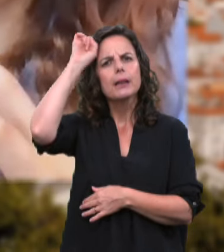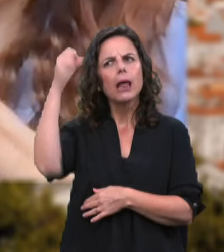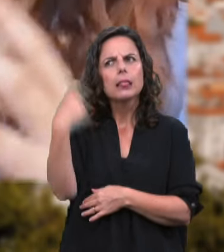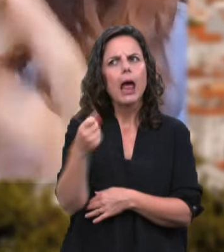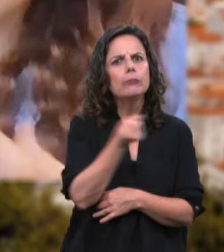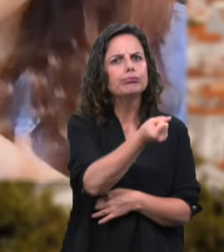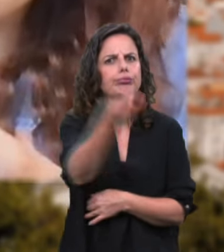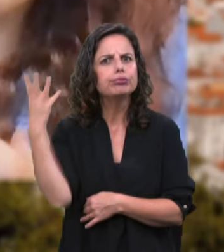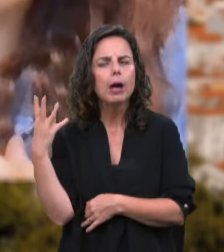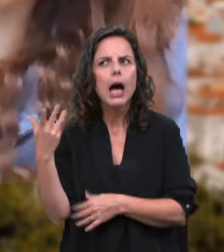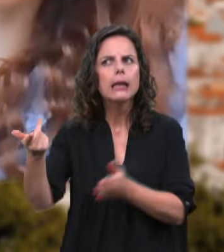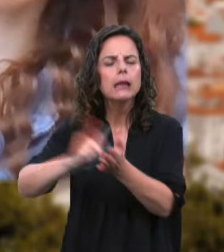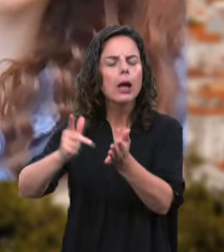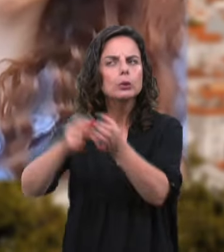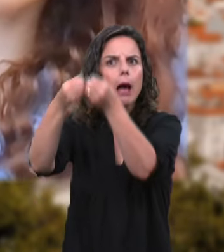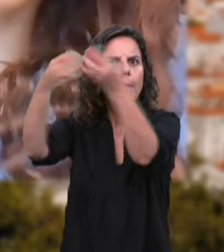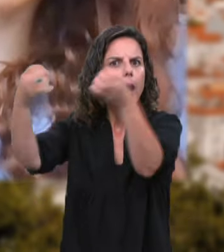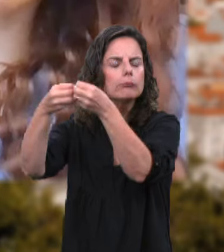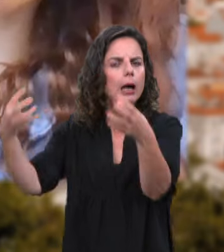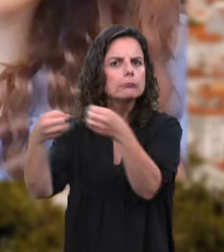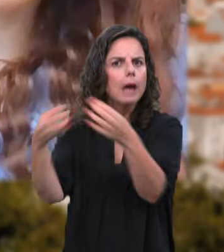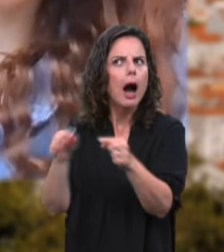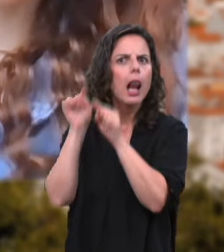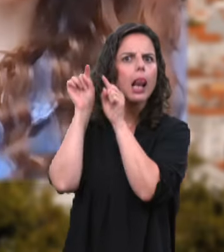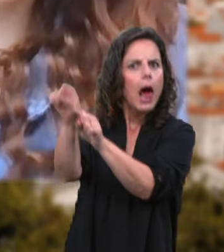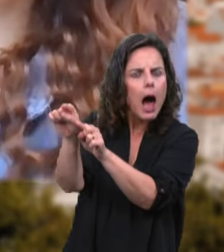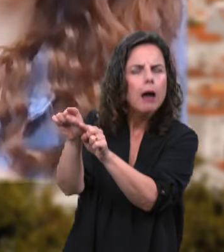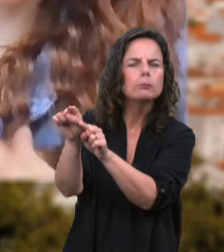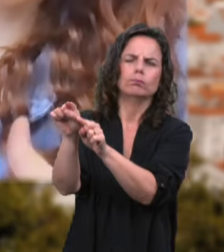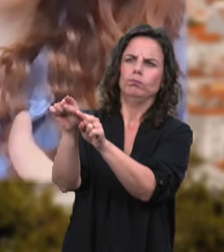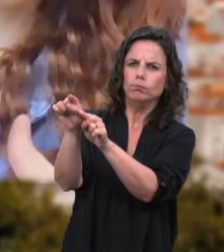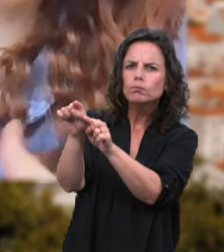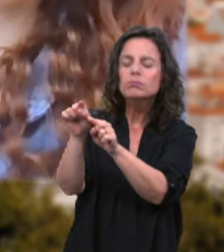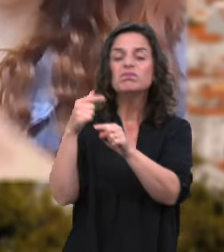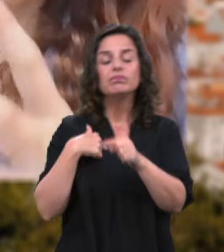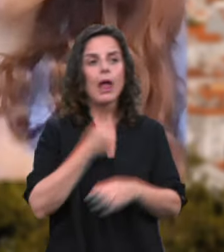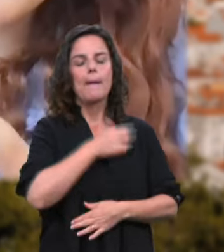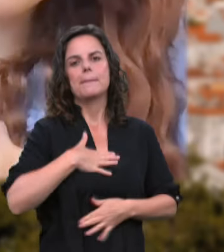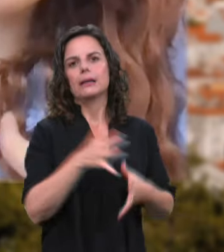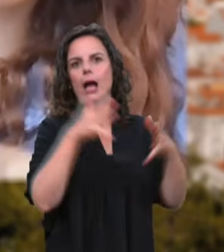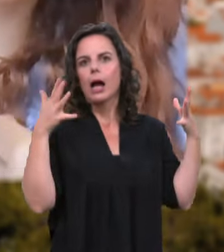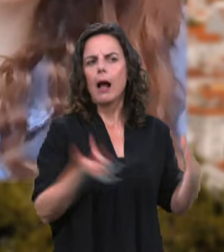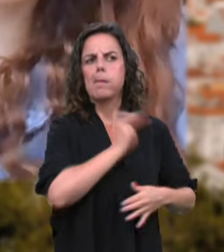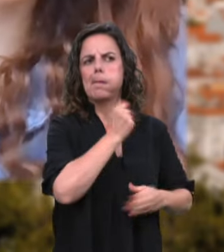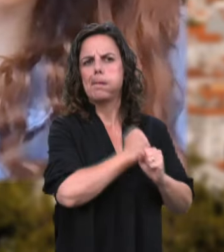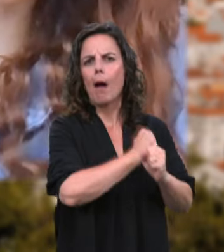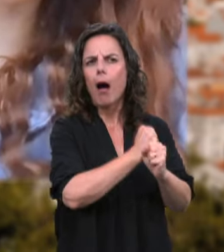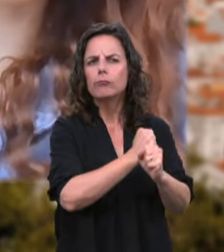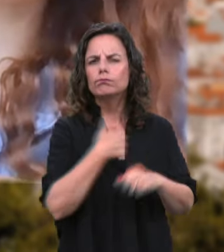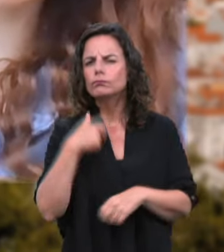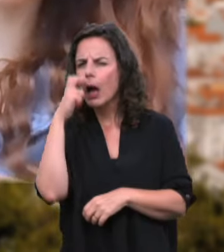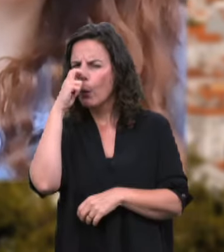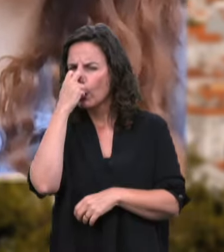havia como que um boom de tecnologia em Berlim na altura, e depois de trabalhar alguns anos numa empresa tão grande, tinha muita curiosidade